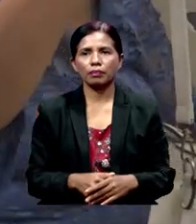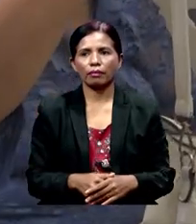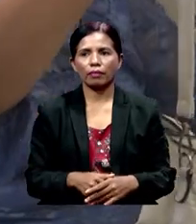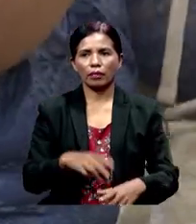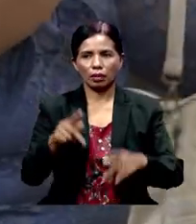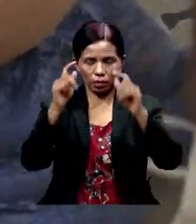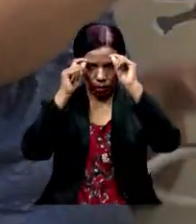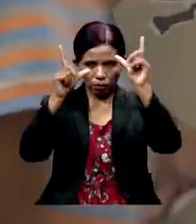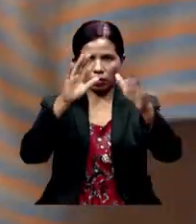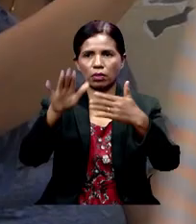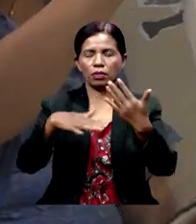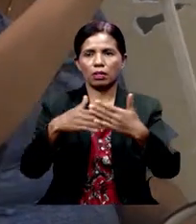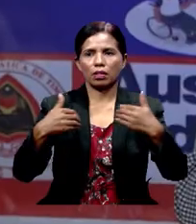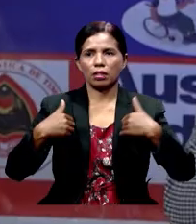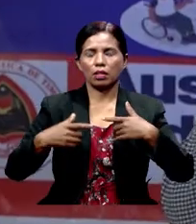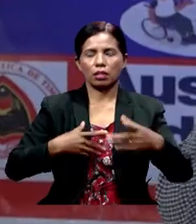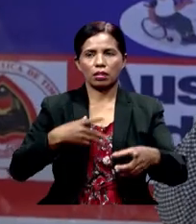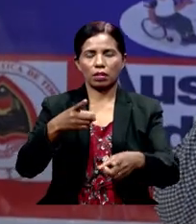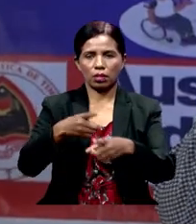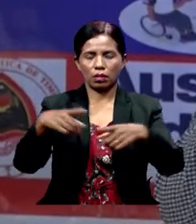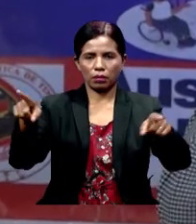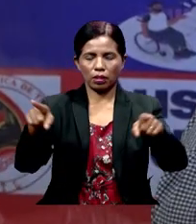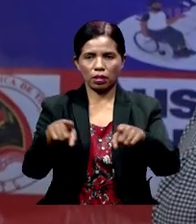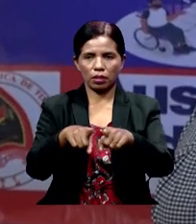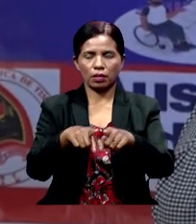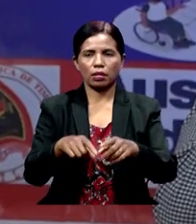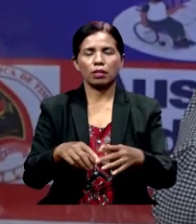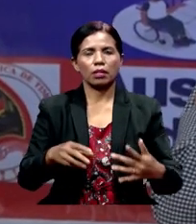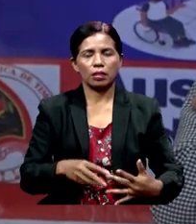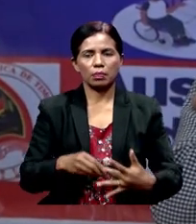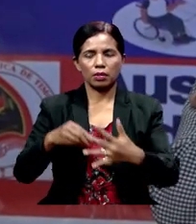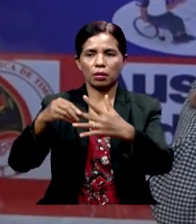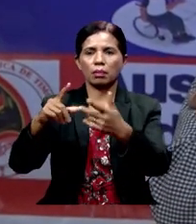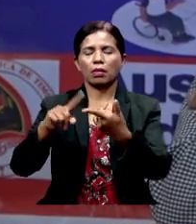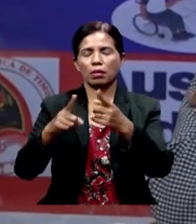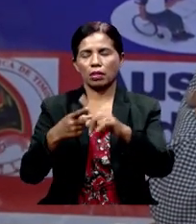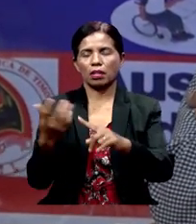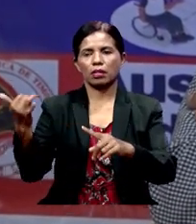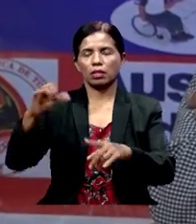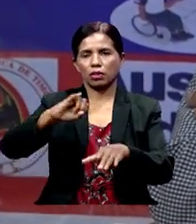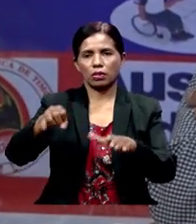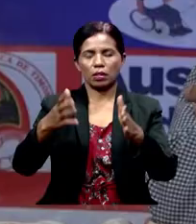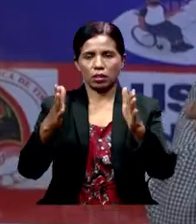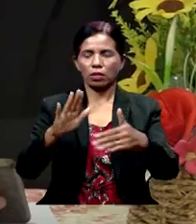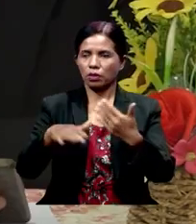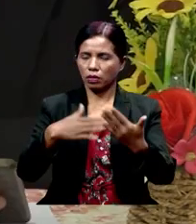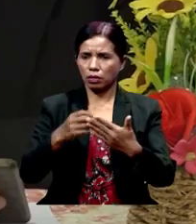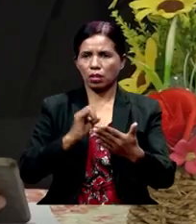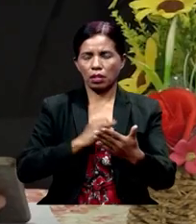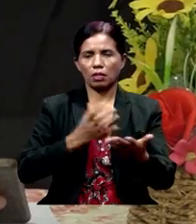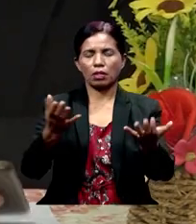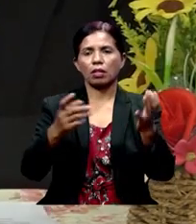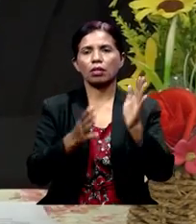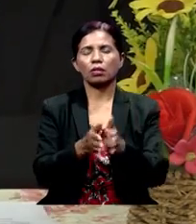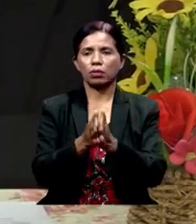timoran hototu ia direito neve hanesa. Especial ba colega sira jornalista sira. Ao karakatu